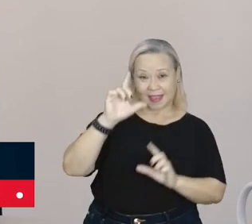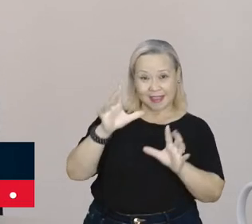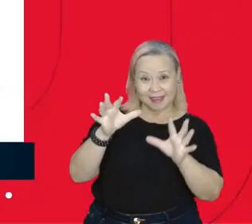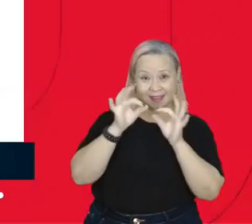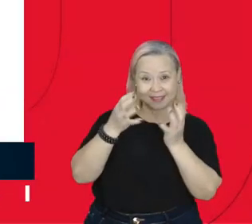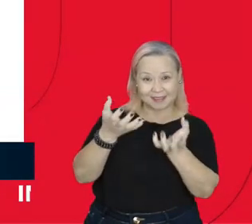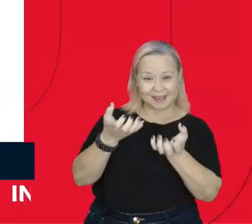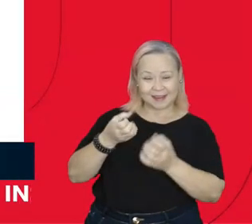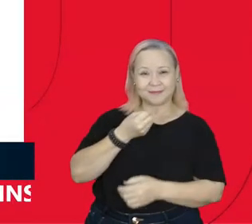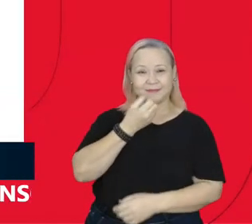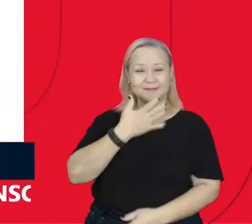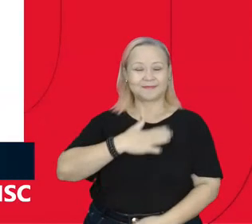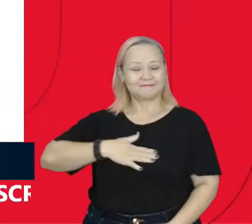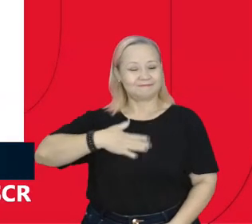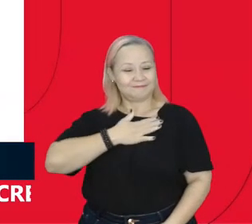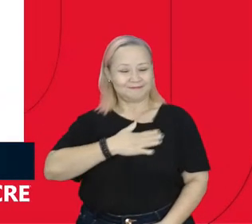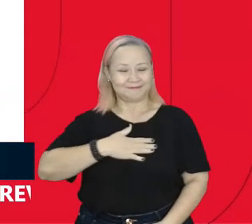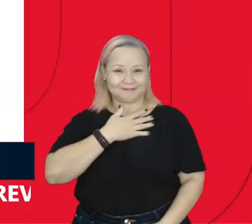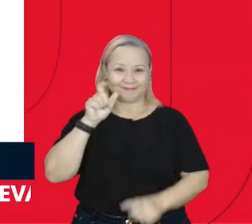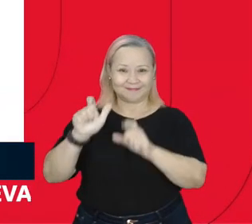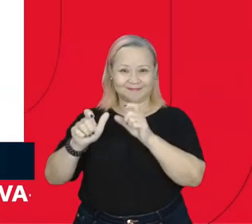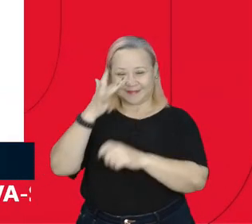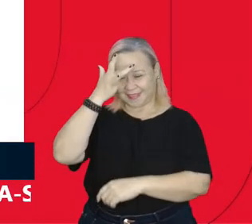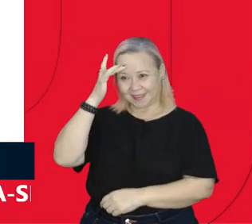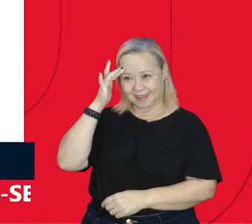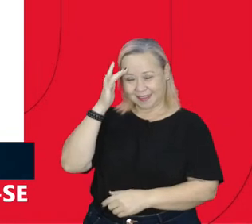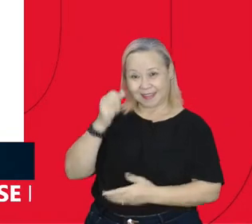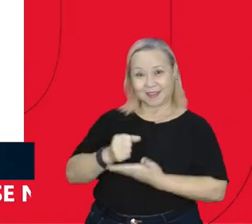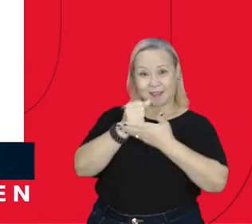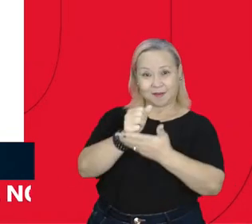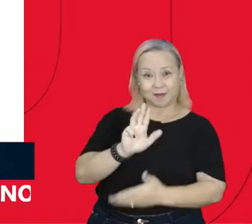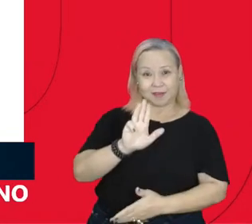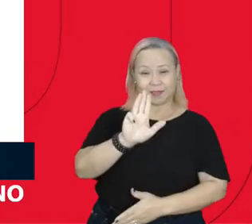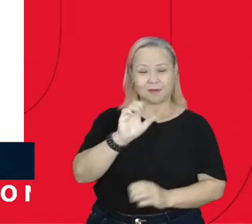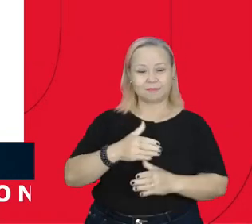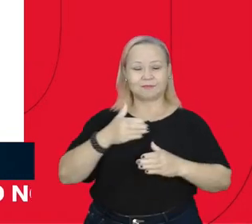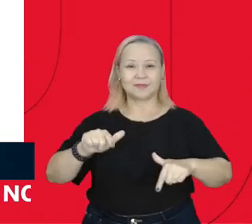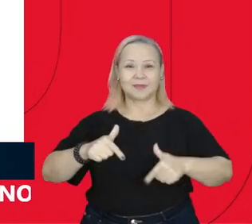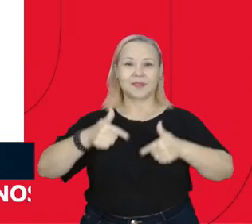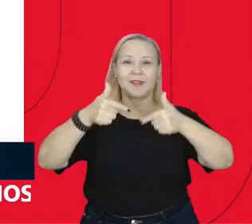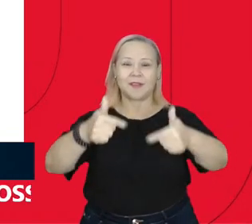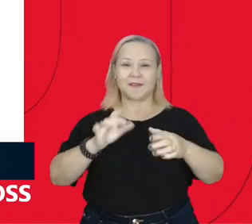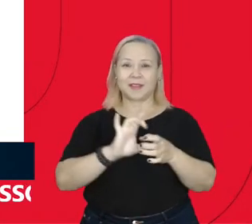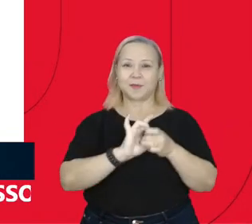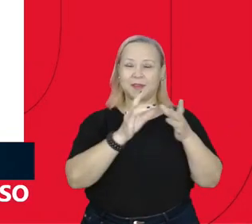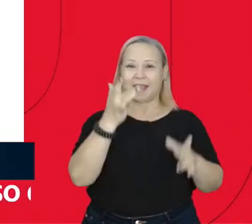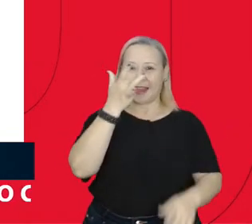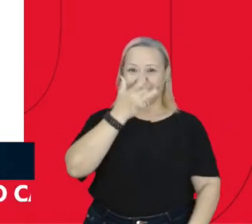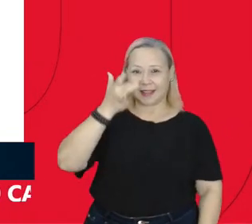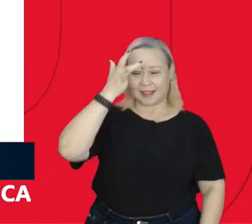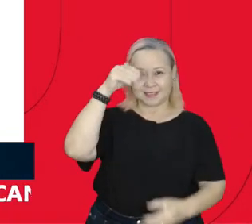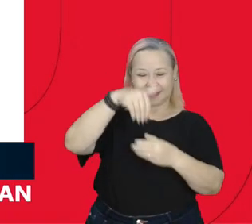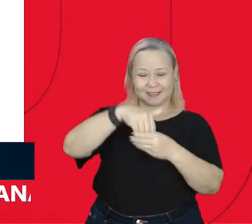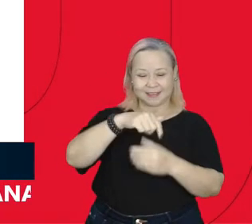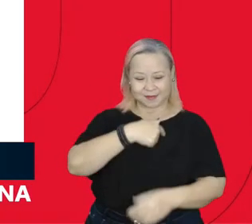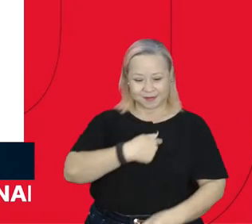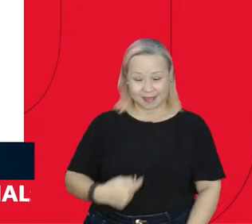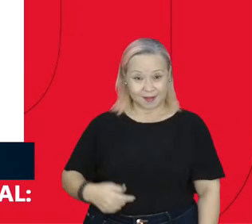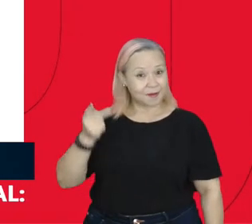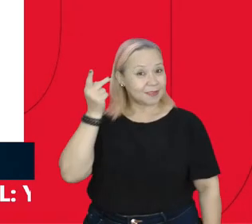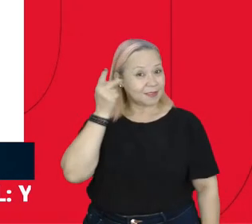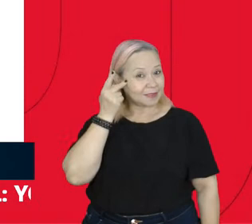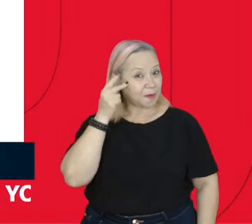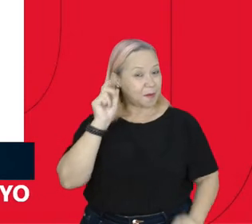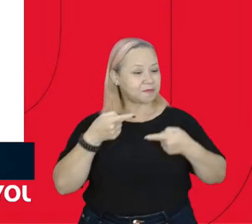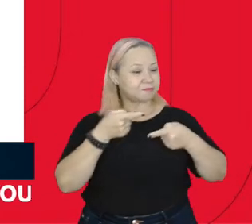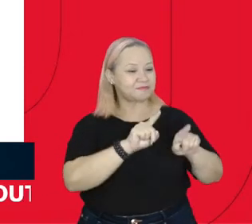o bem-estar das pessoas. Contando com o apoio de Lula e de uma ampla frente democrática, Haddad quer se eleger governador de São Paulo para